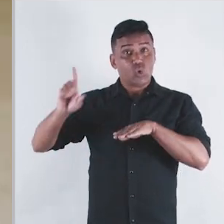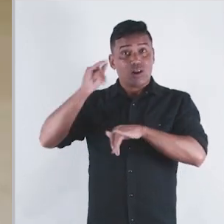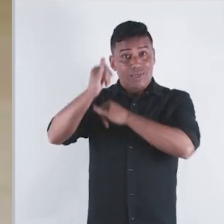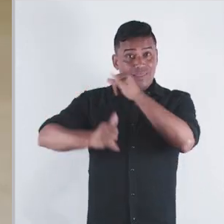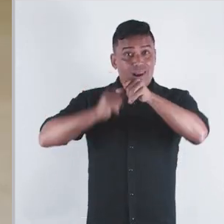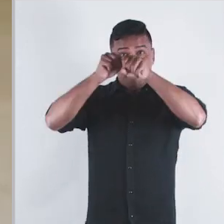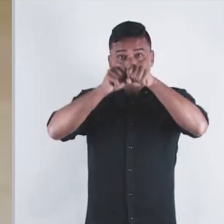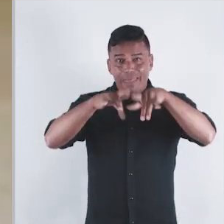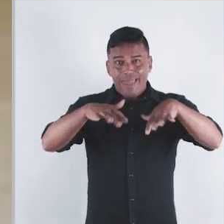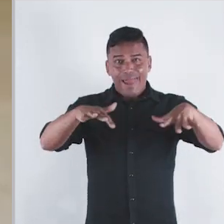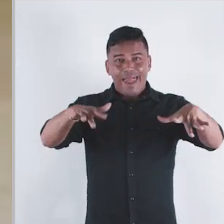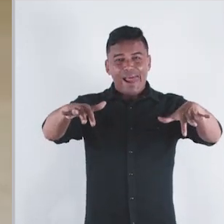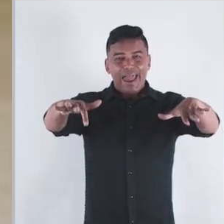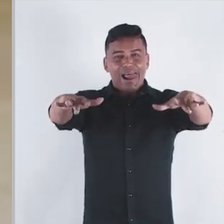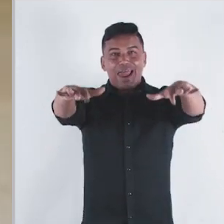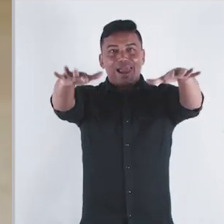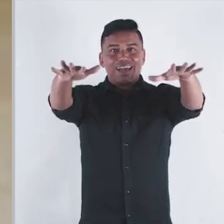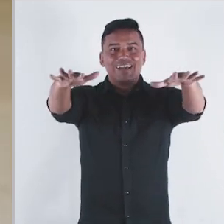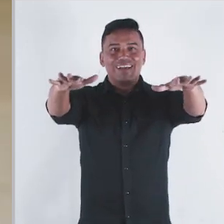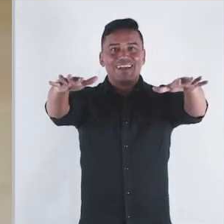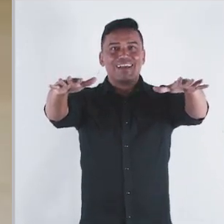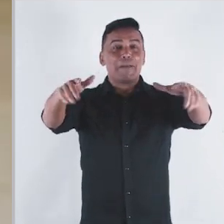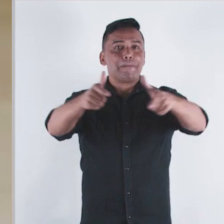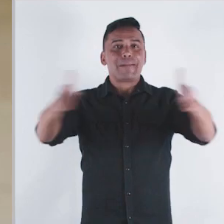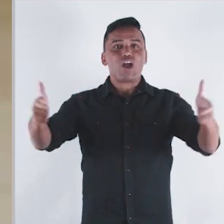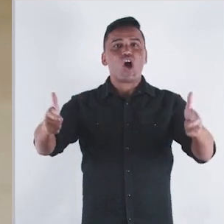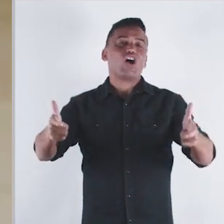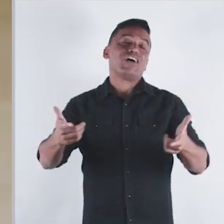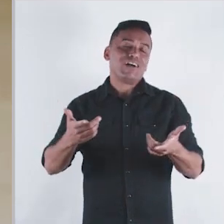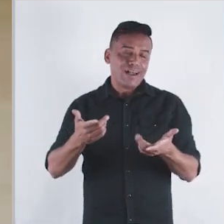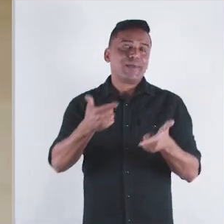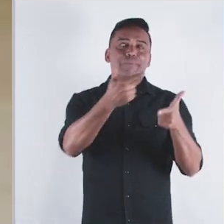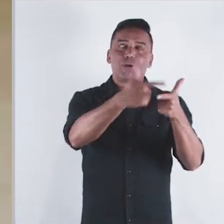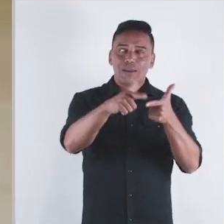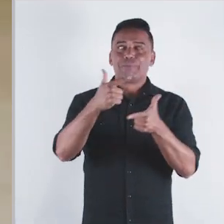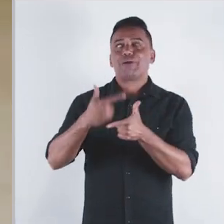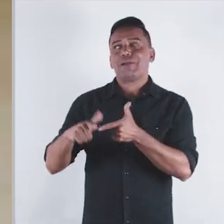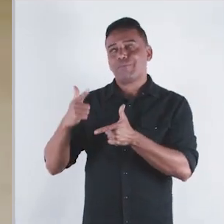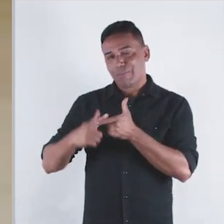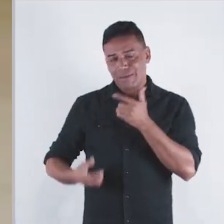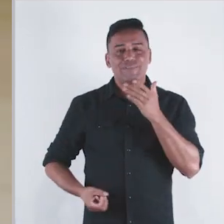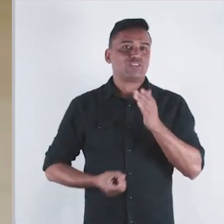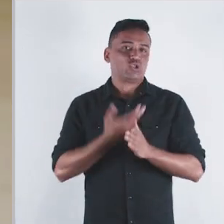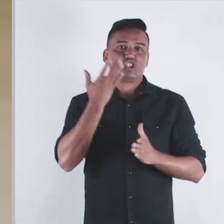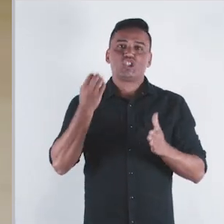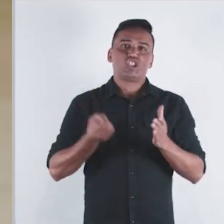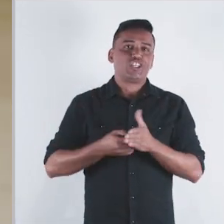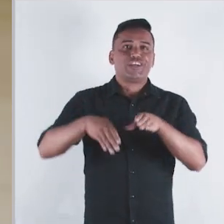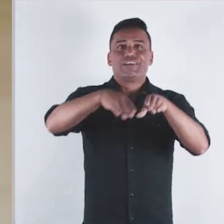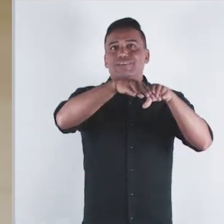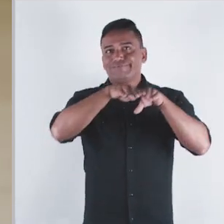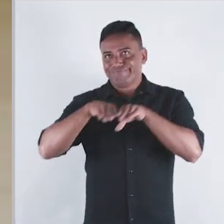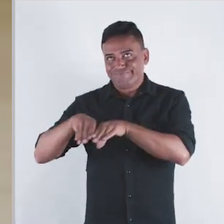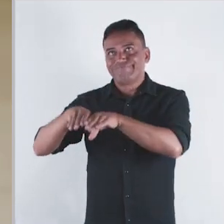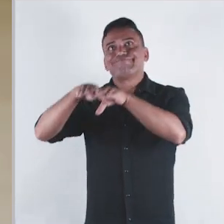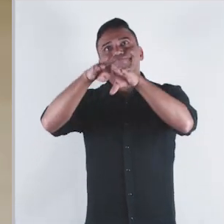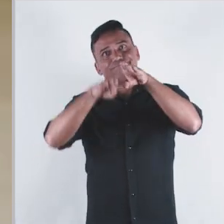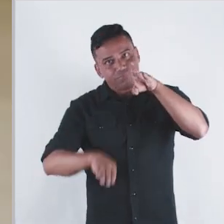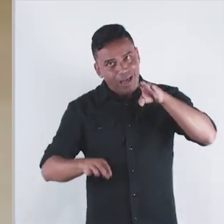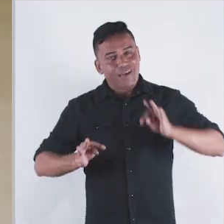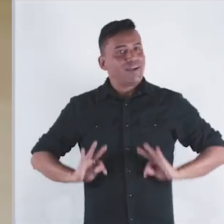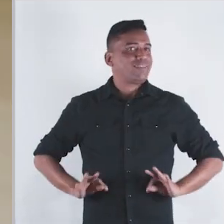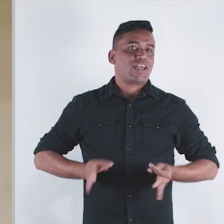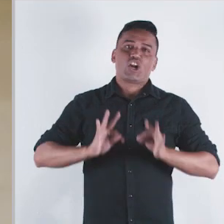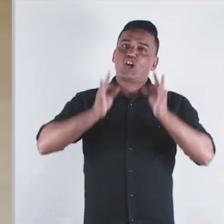público maior. Claro, isso vai esbarrar em todas as questões que você já colocou, de desigualdade de acesso e tudo mais. Mas